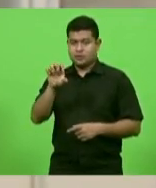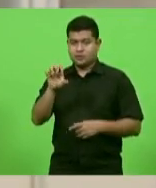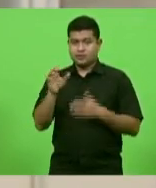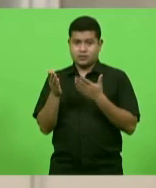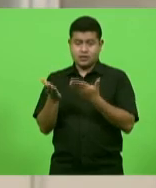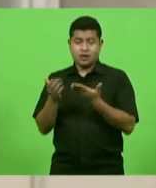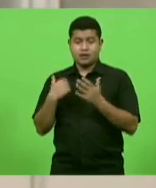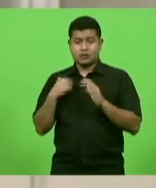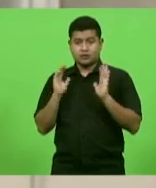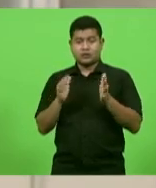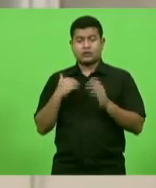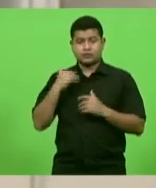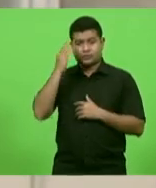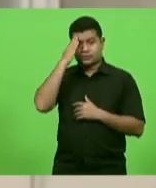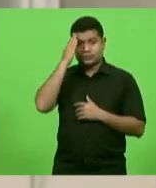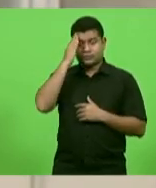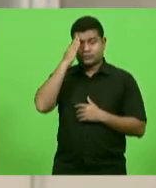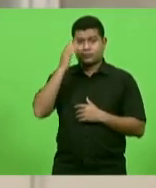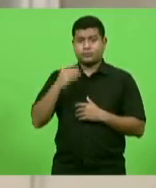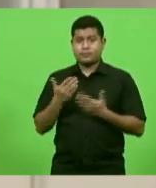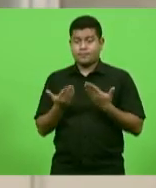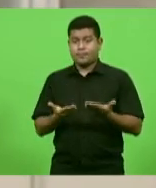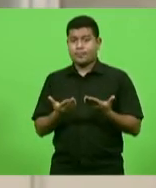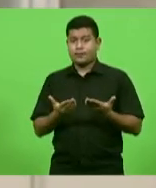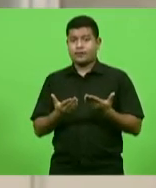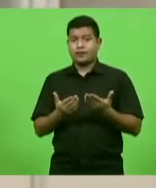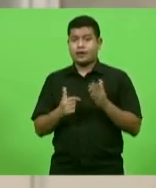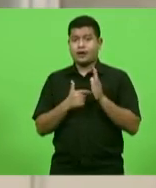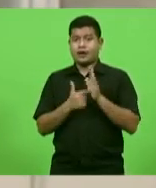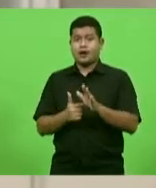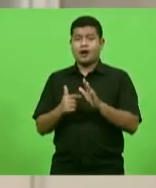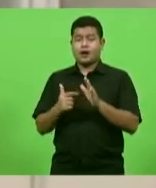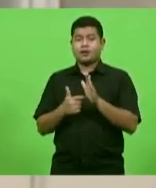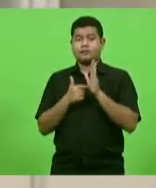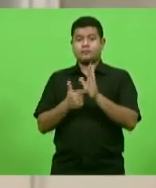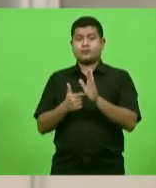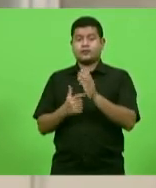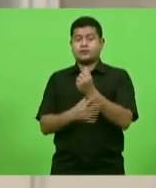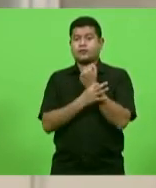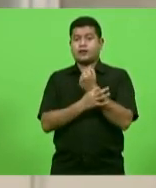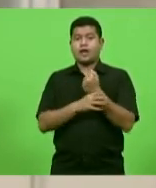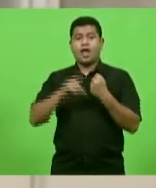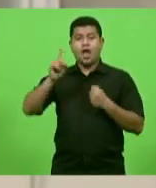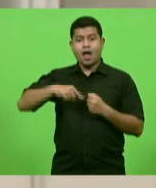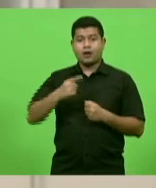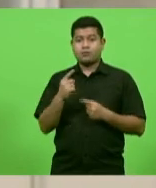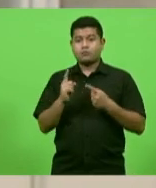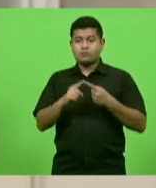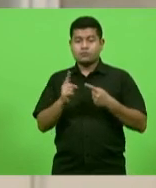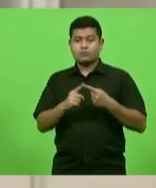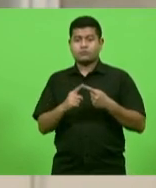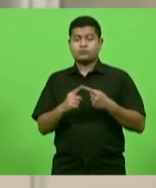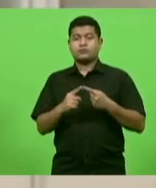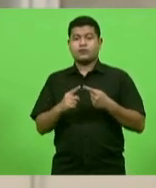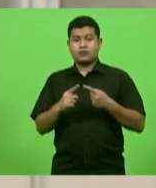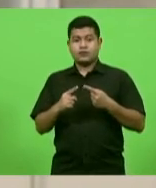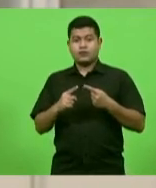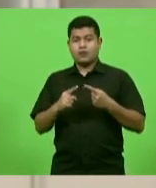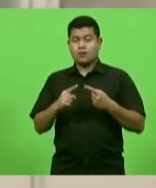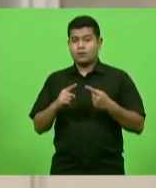que ele já estava ciente de que a prestação de garantias era uma das condições sine qua non